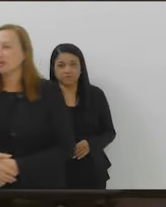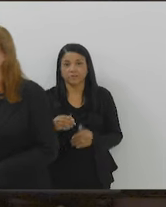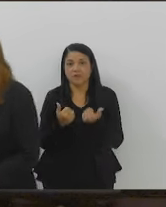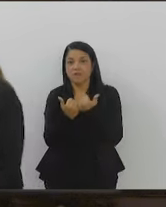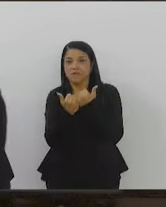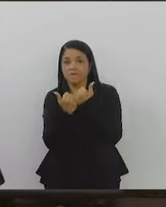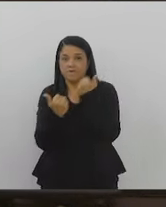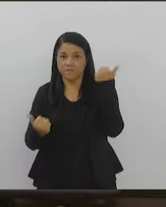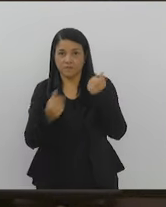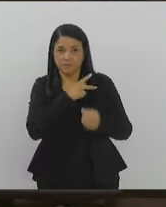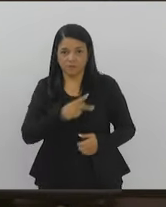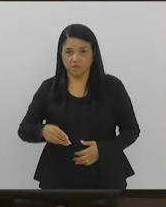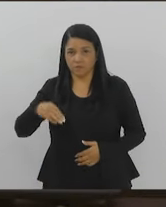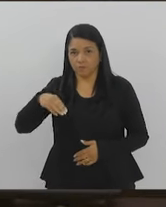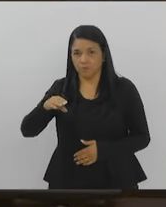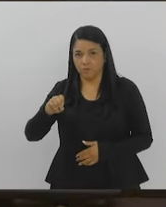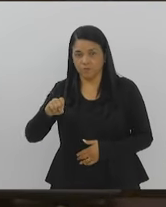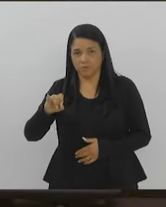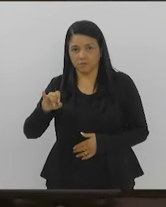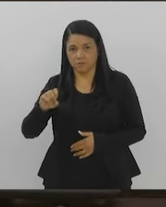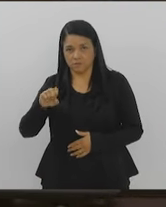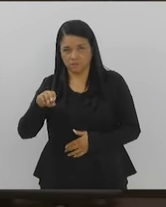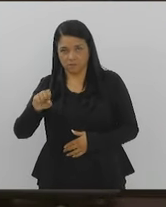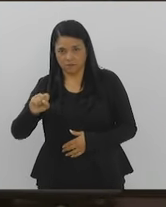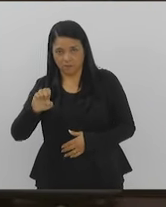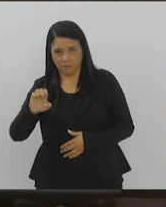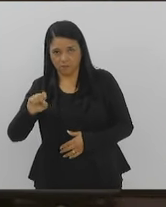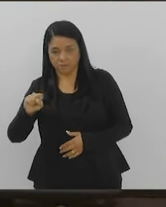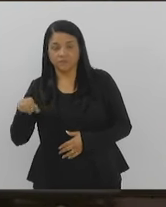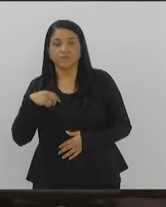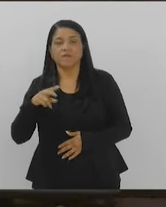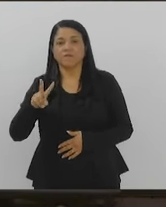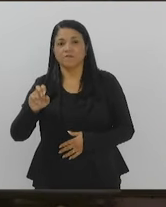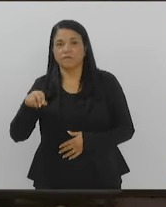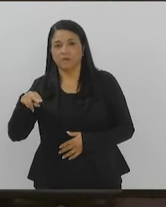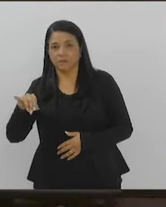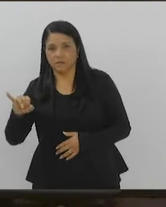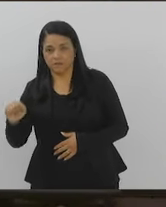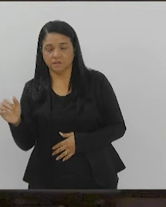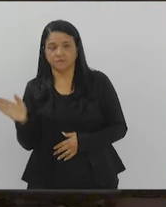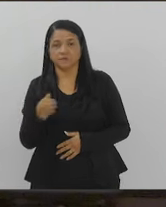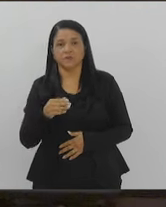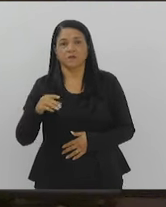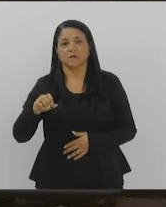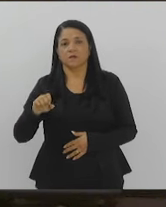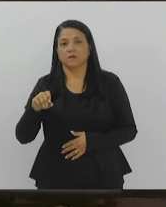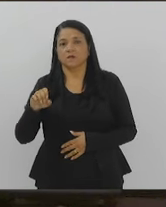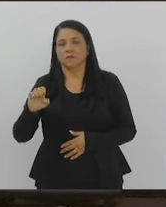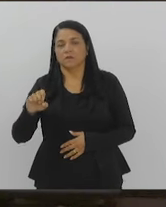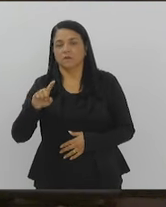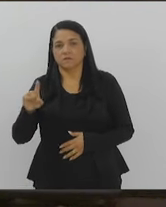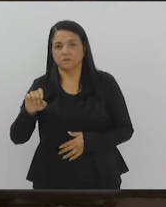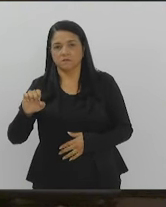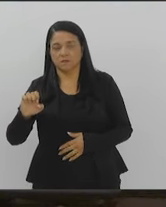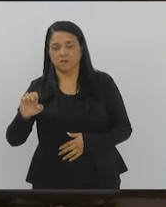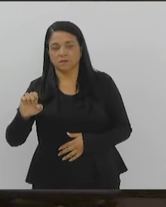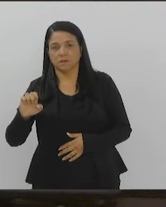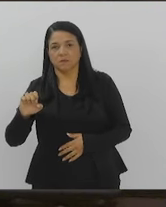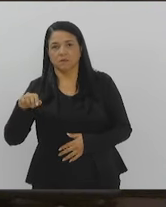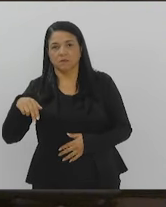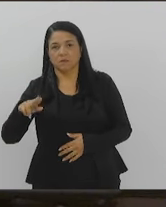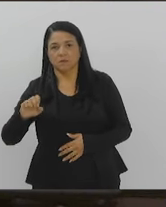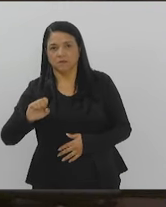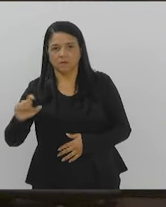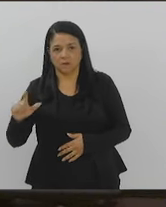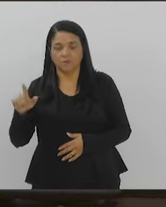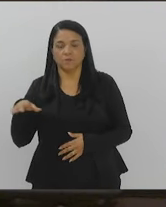Melo, pastora Vânia Sueli, pastor Ezequiel Domingos, já vou passar a palavra, tia